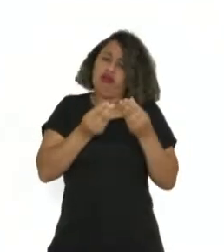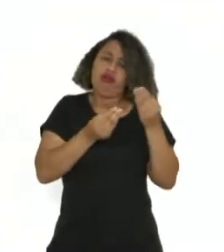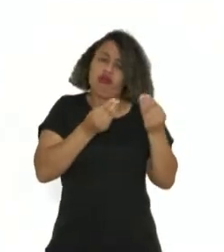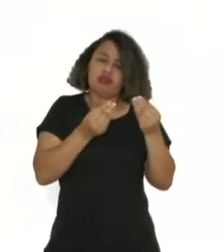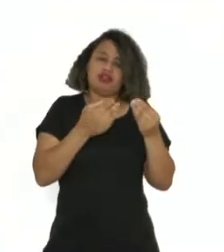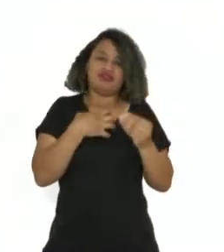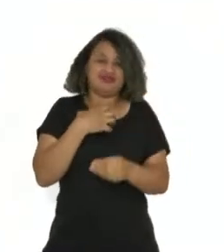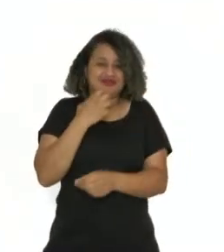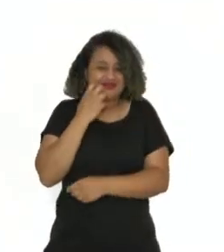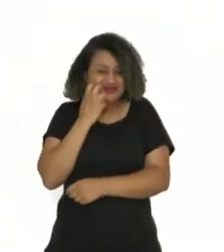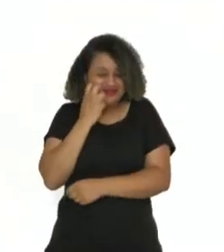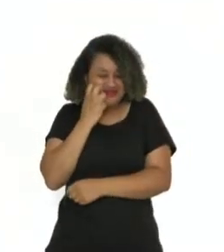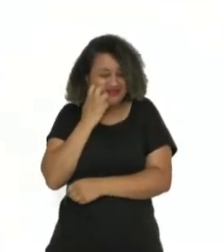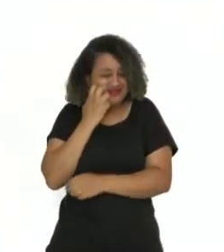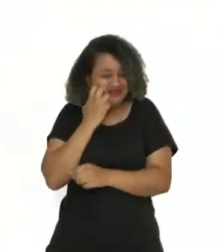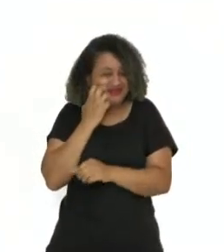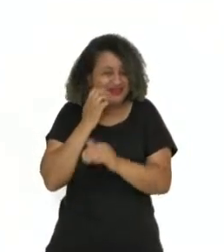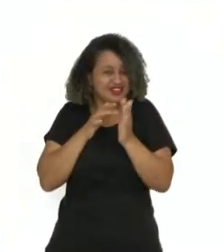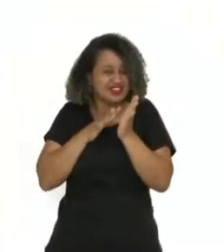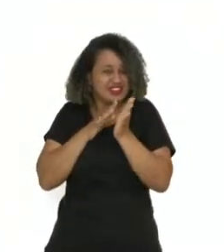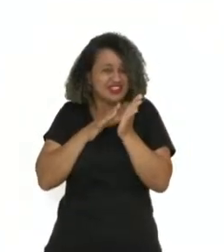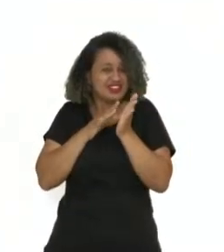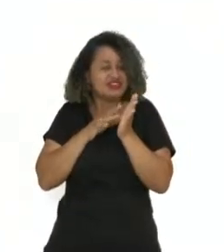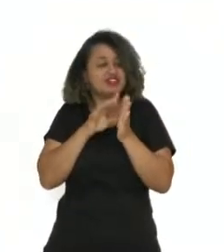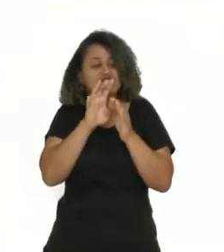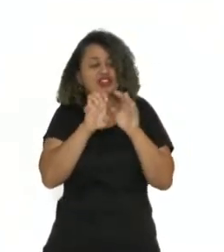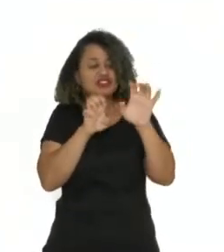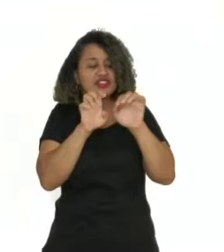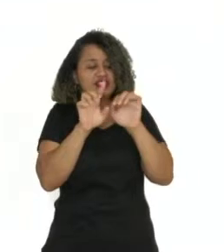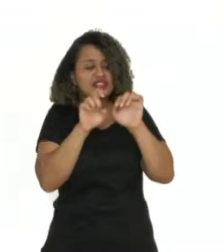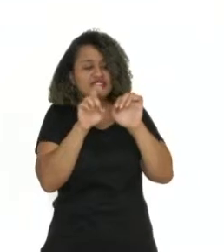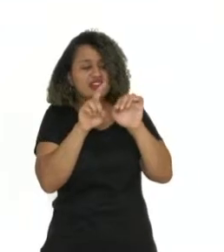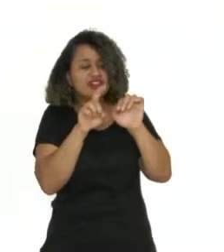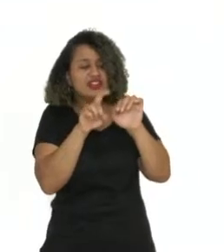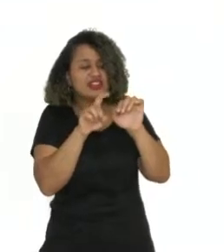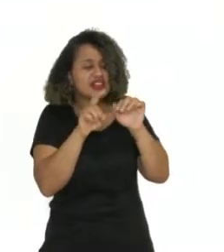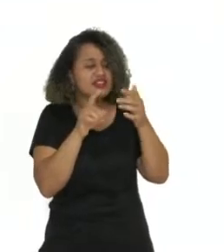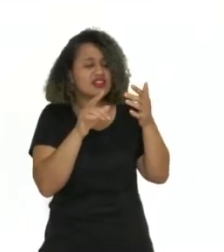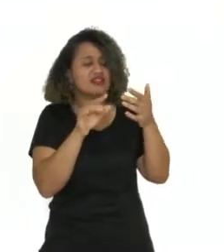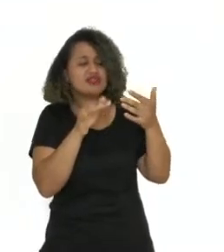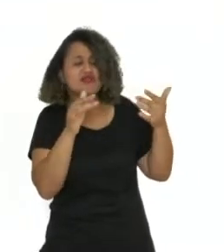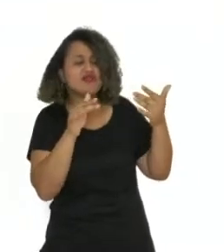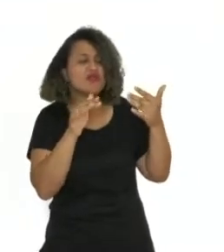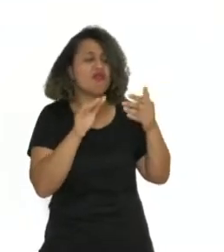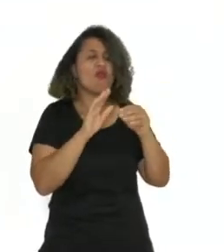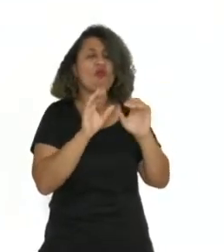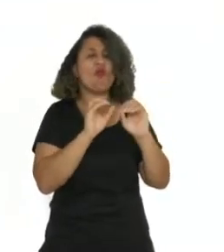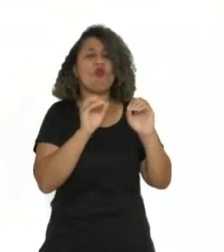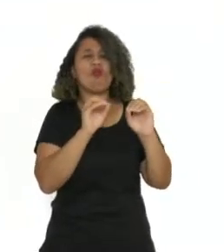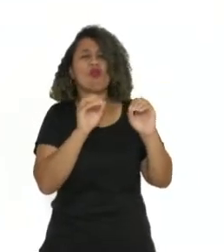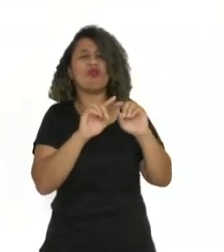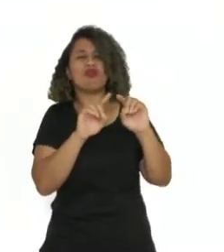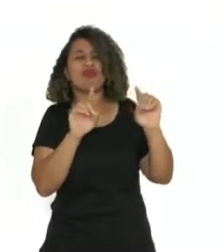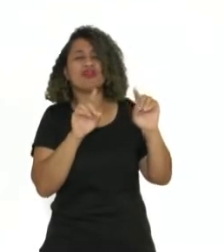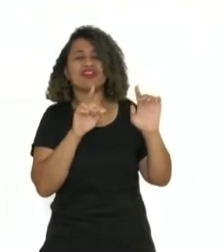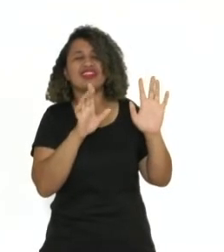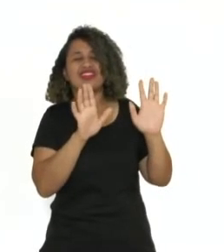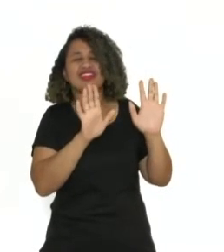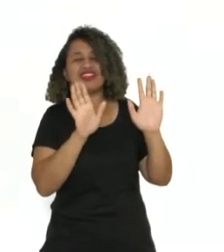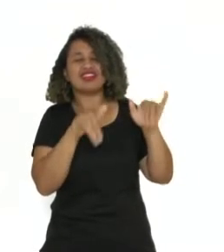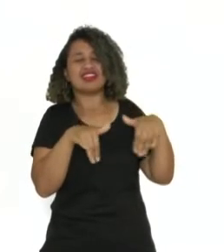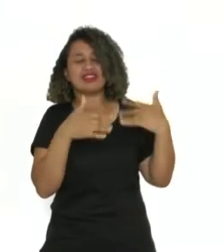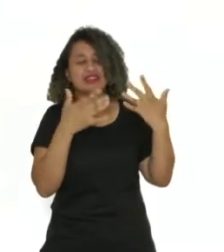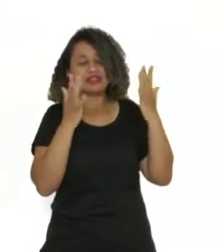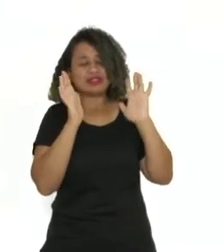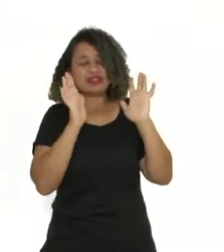Fiquei envergonhada e fingi que tirava com a unha uma casquinha de coisa nenhuma escondida entre os dentes do fundo.